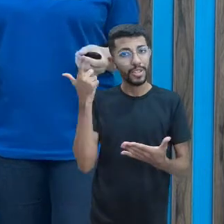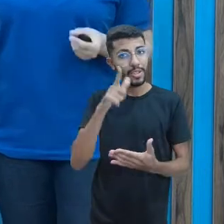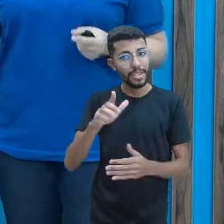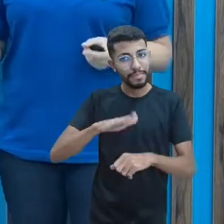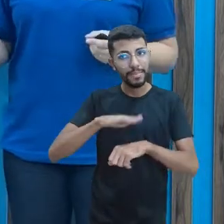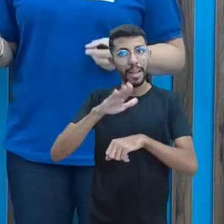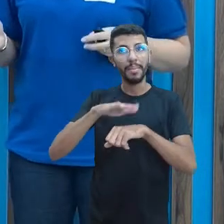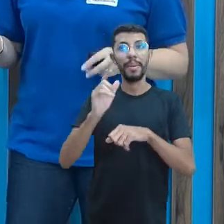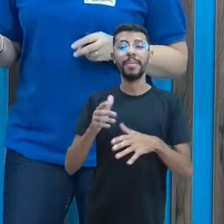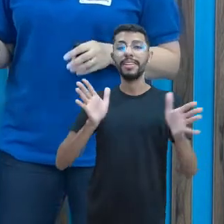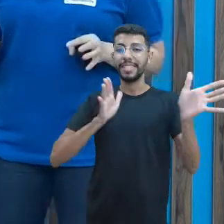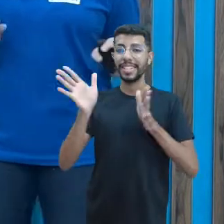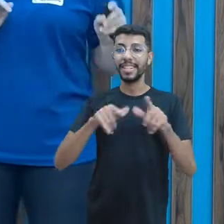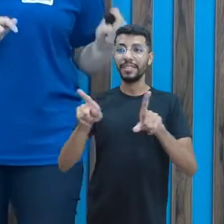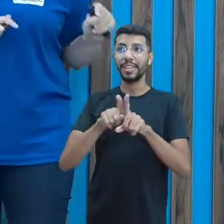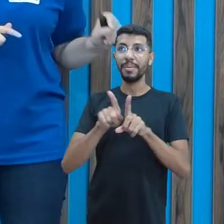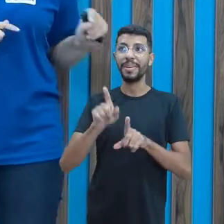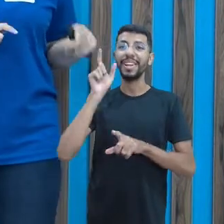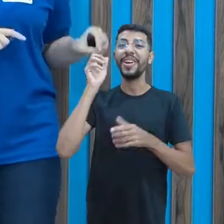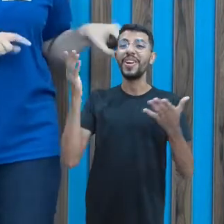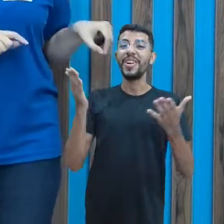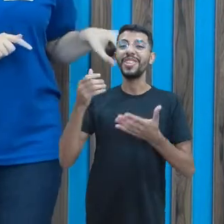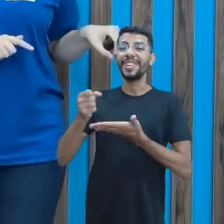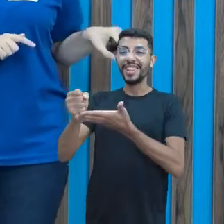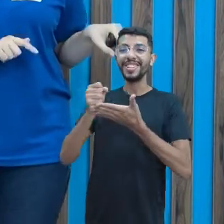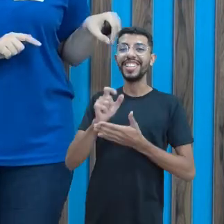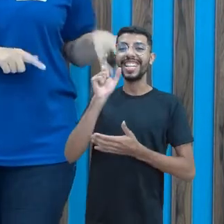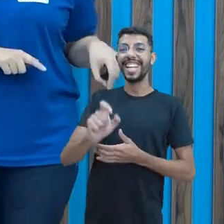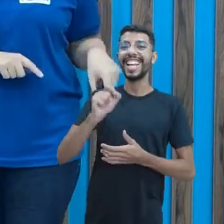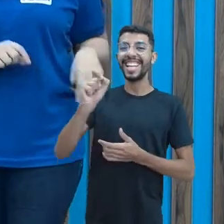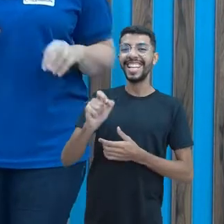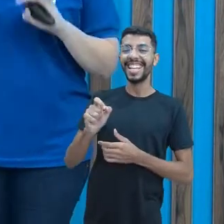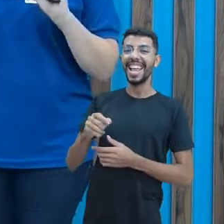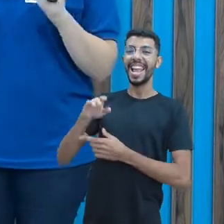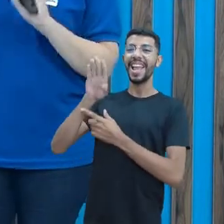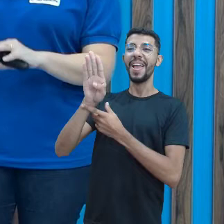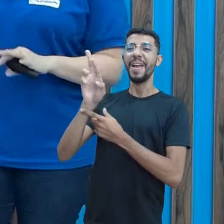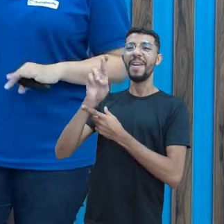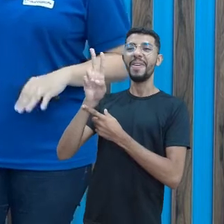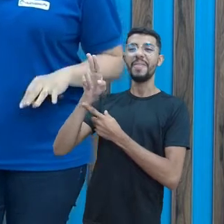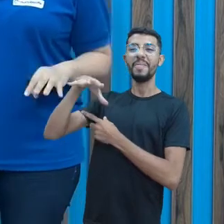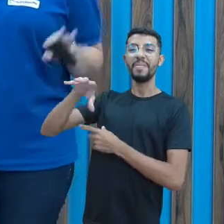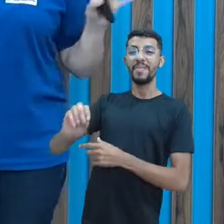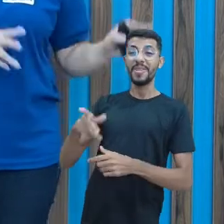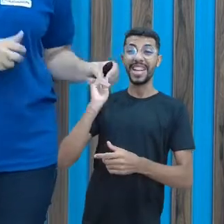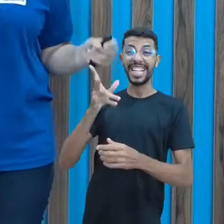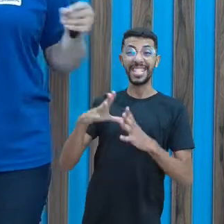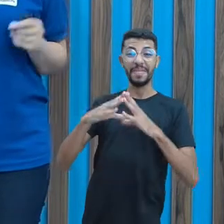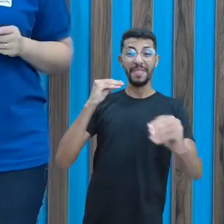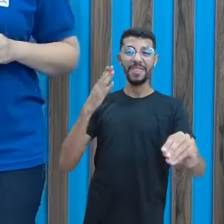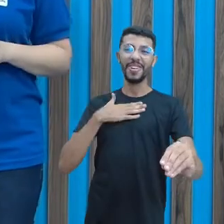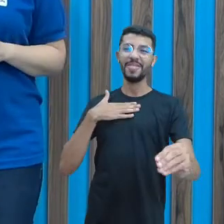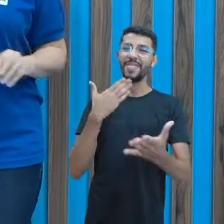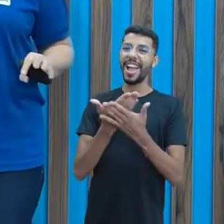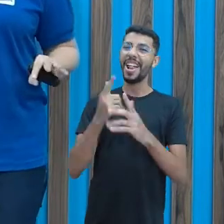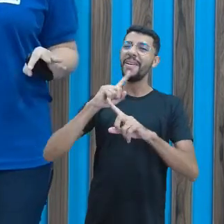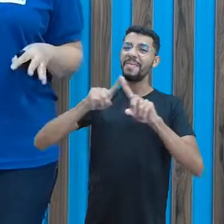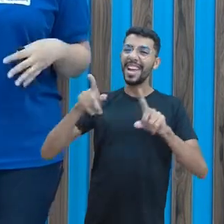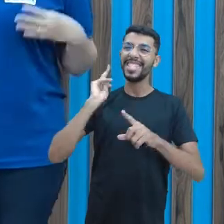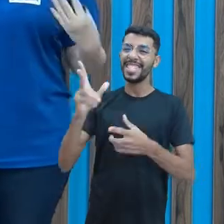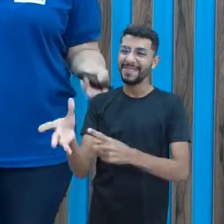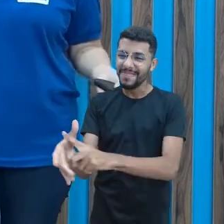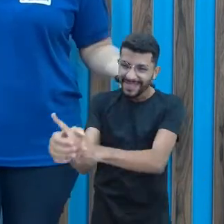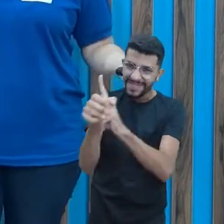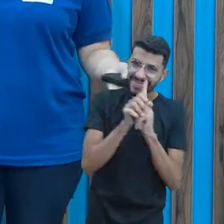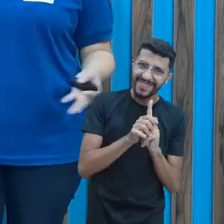acessível, hoje quem está me ajudando é o Fugitivo, ó, Bruno está aqui do ladinho, ele tem hora que foge das minhas aulas, mas eu sempre pego. Gosto muito